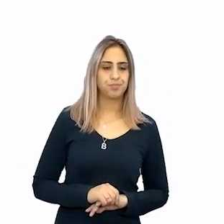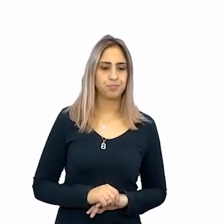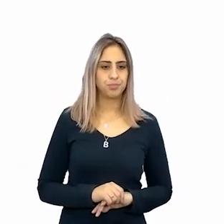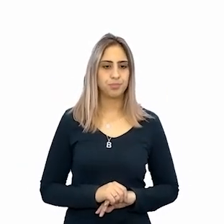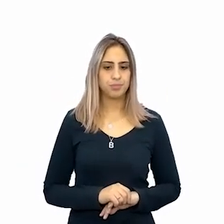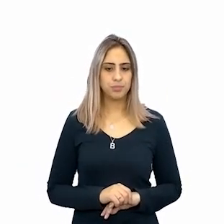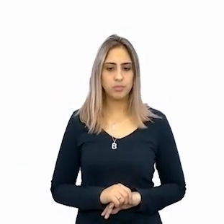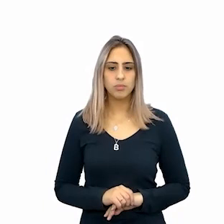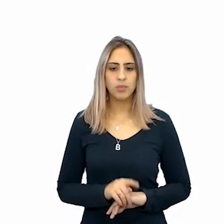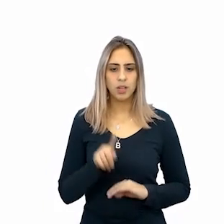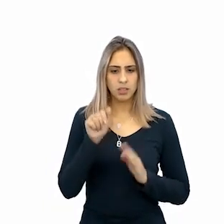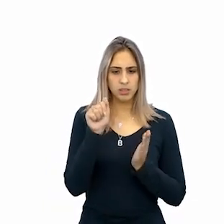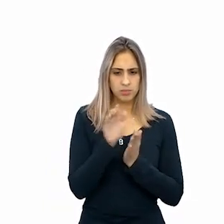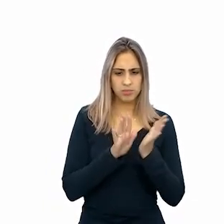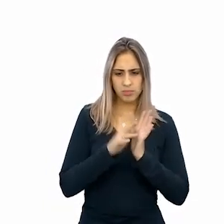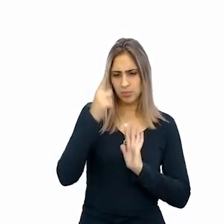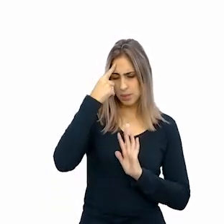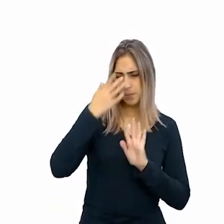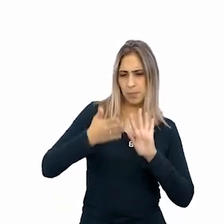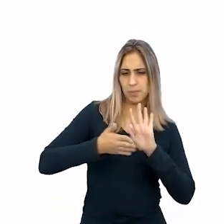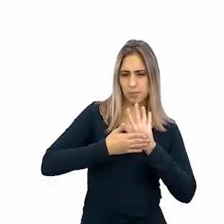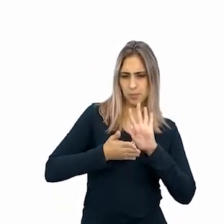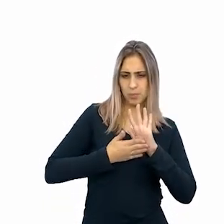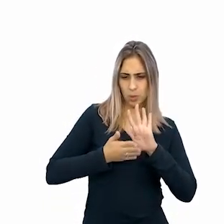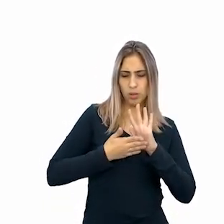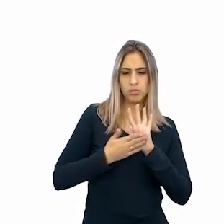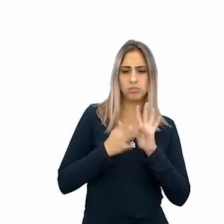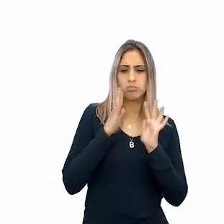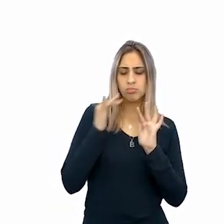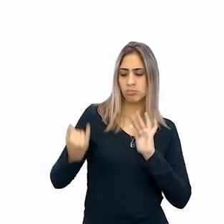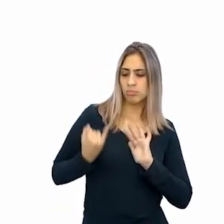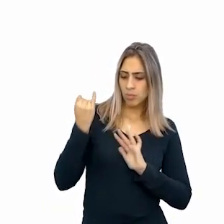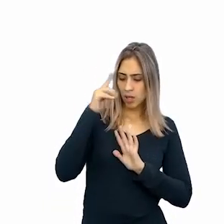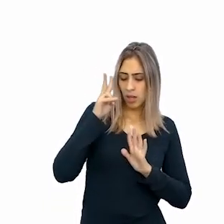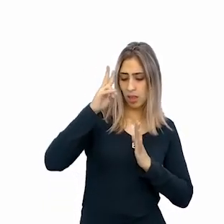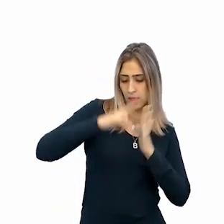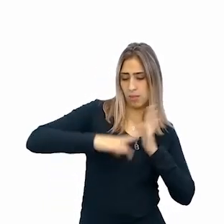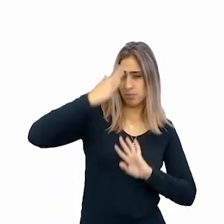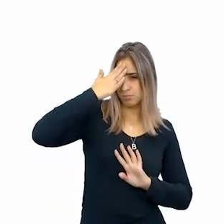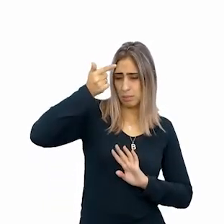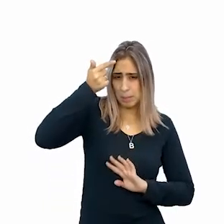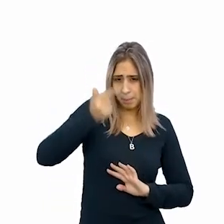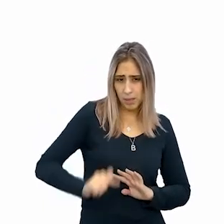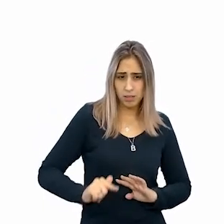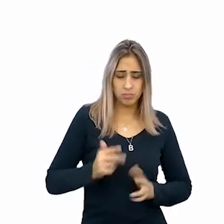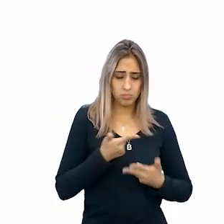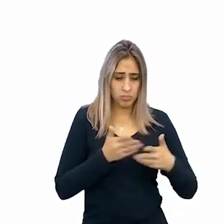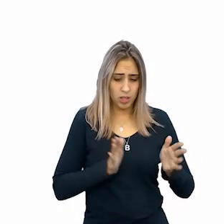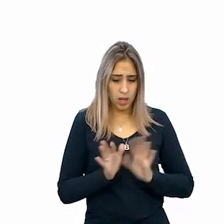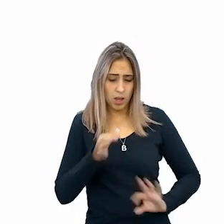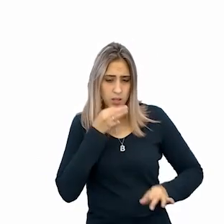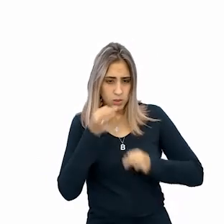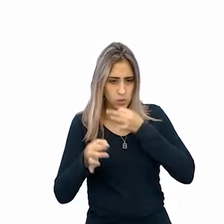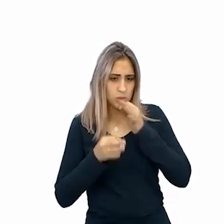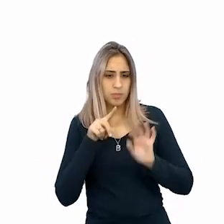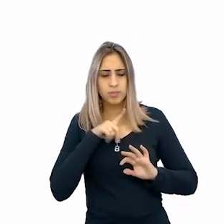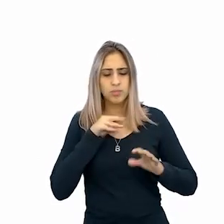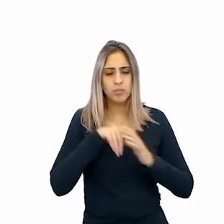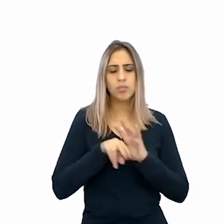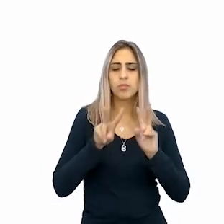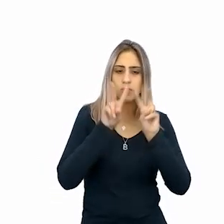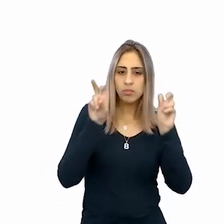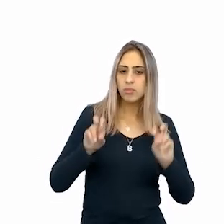atividade, além de apresentar uma proposta cuja finalidade é ler para saber mais sobre determinado assunto, envolve